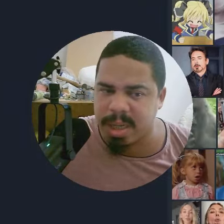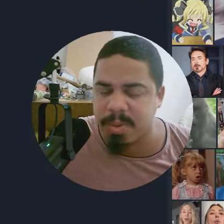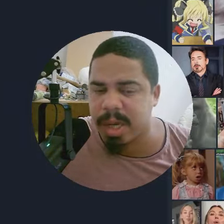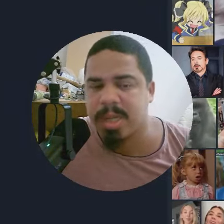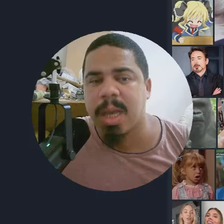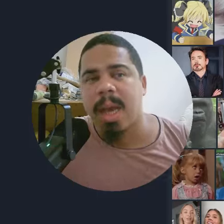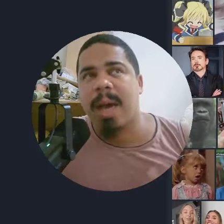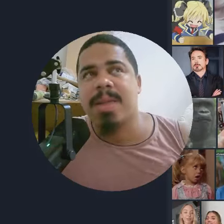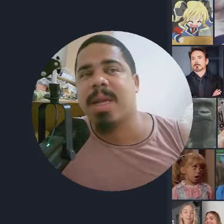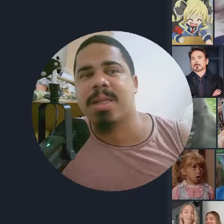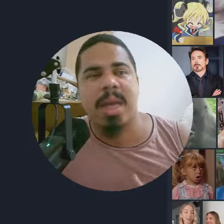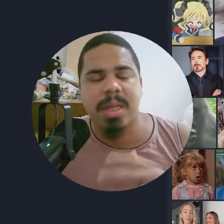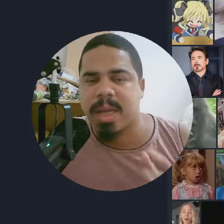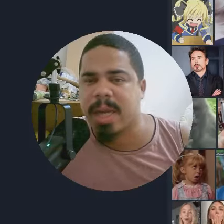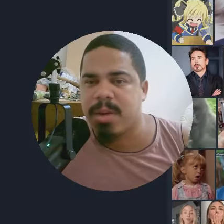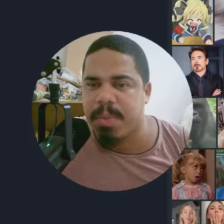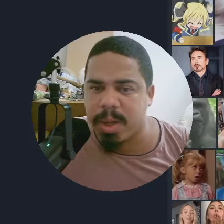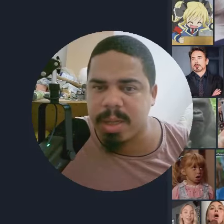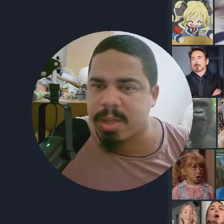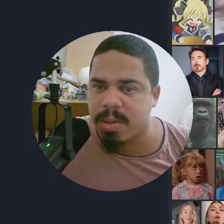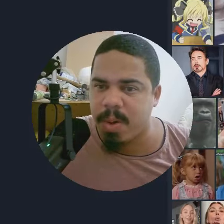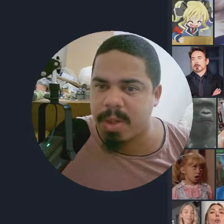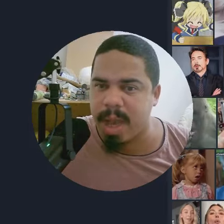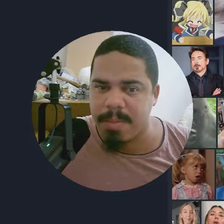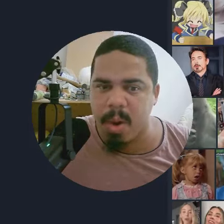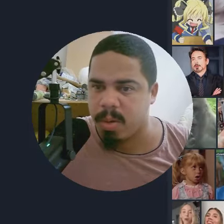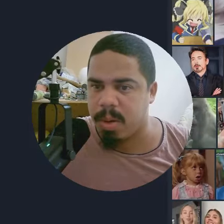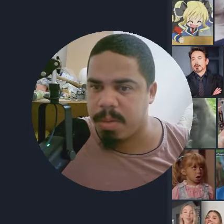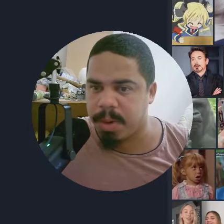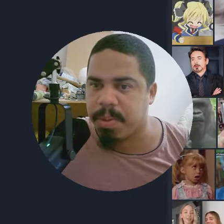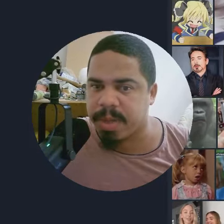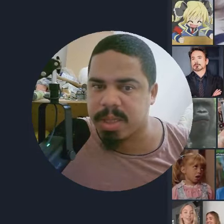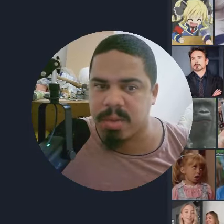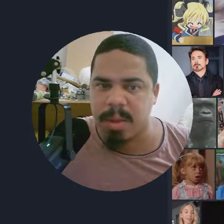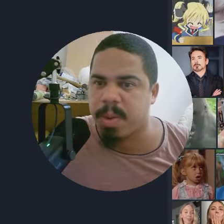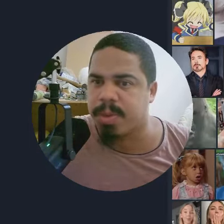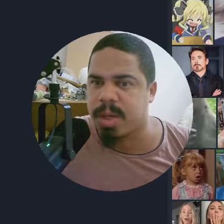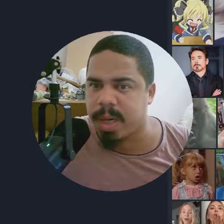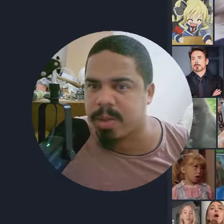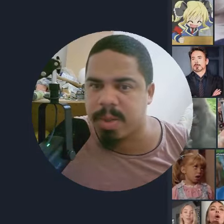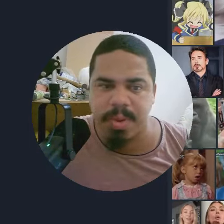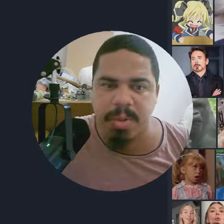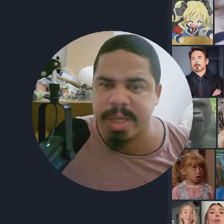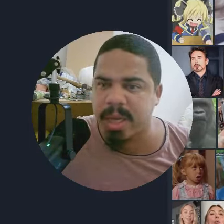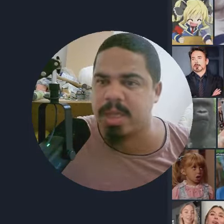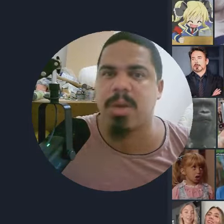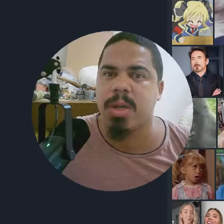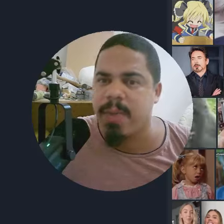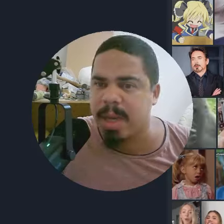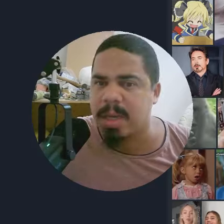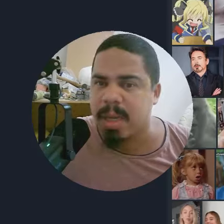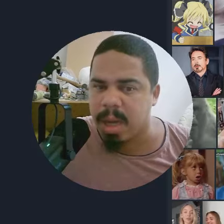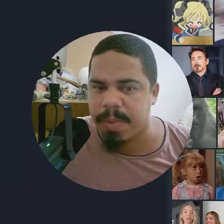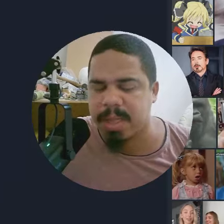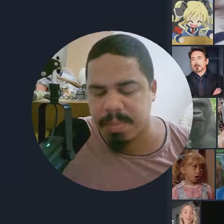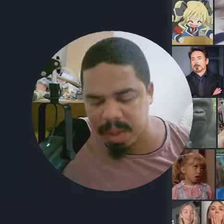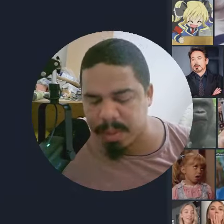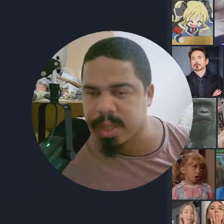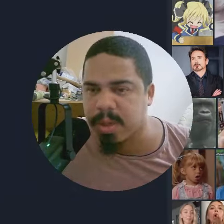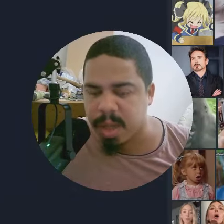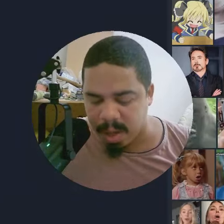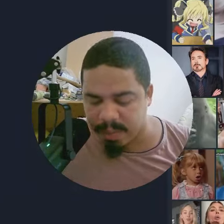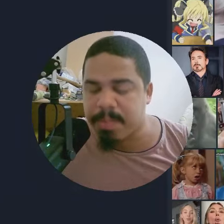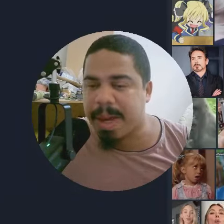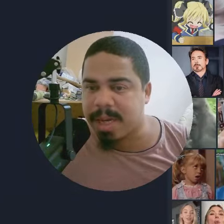que esse cara aqui tá por trás. Ah, mas ele é esquerdista. Cara, não importa, não importa. É bom para a população, é bom para o trabalhador, é porque um esquerdista agora não vale, não presta? Pelo